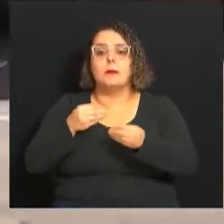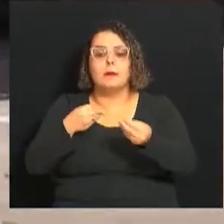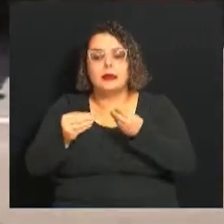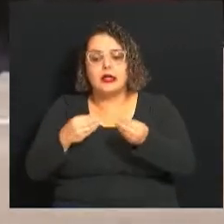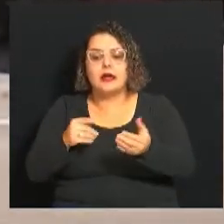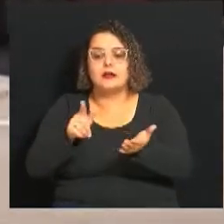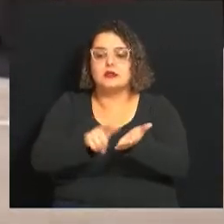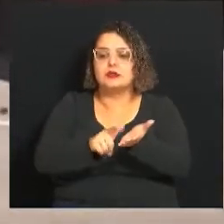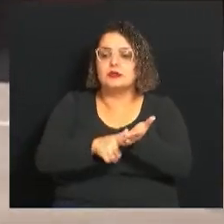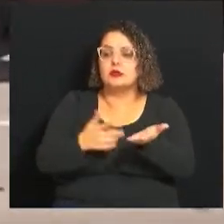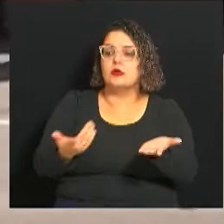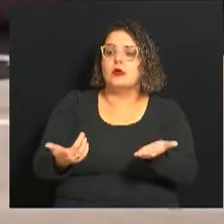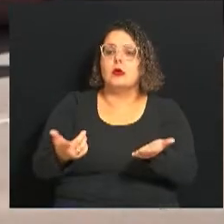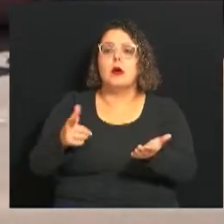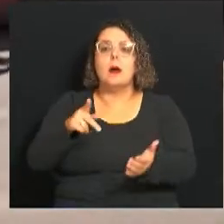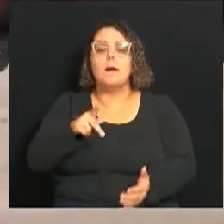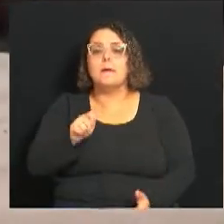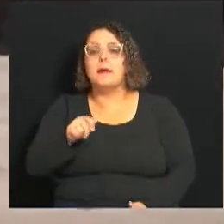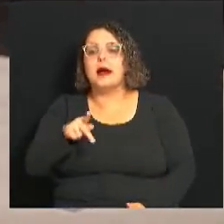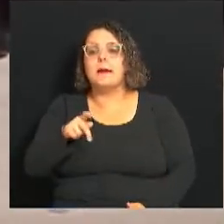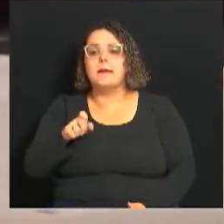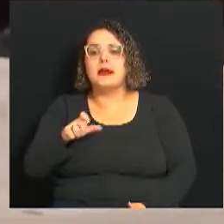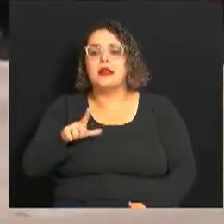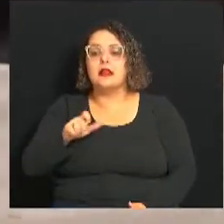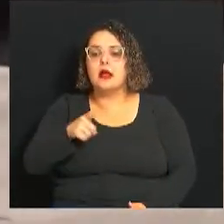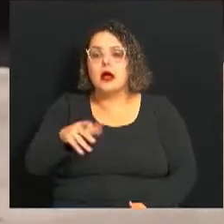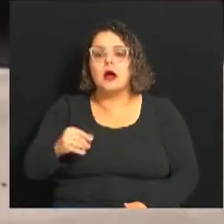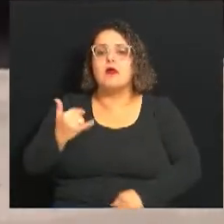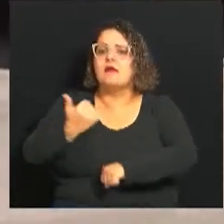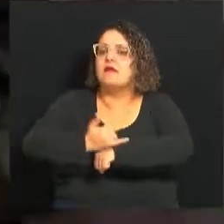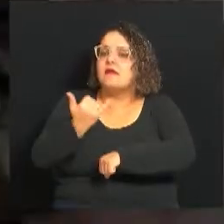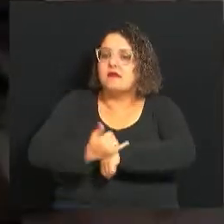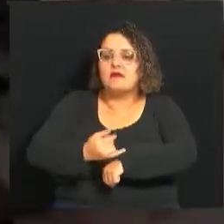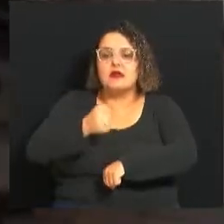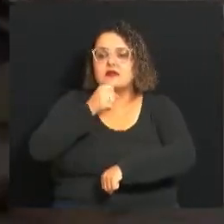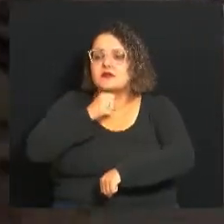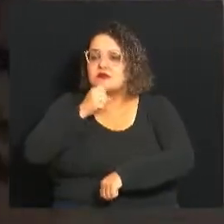o que mais? Papelão, sucata ferrosas, alumínios em geral,